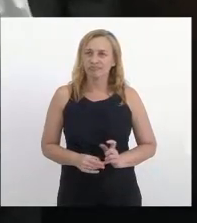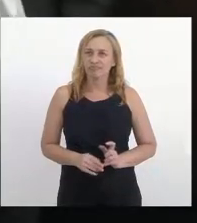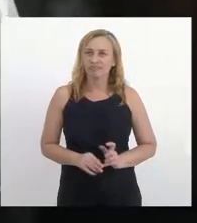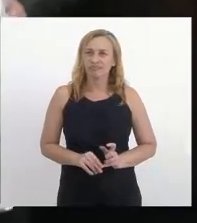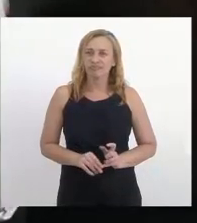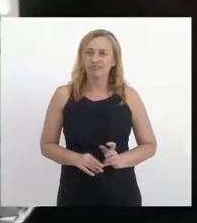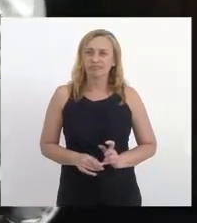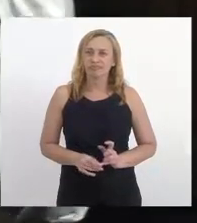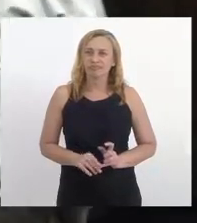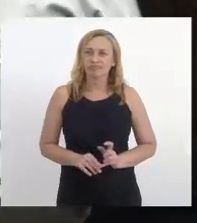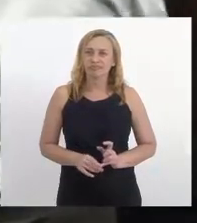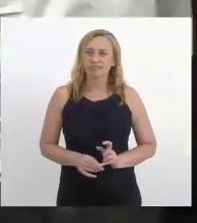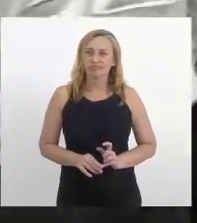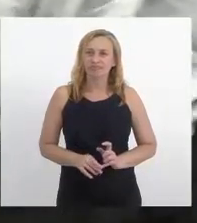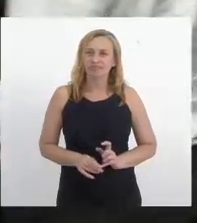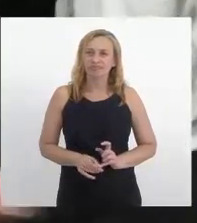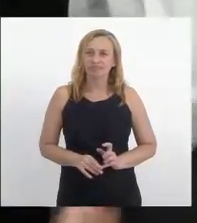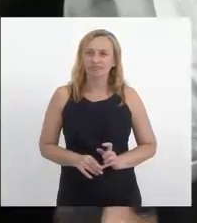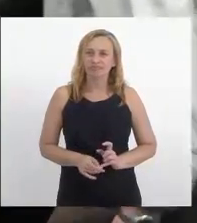ele. Por favor.